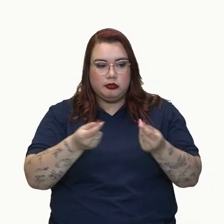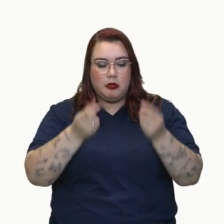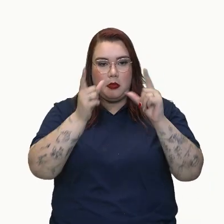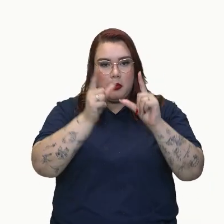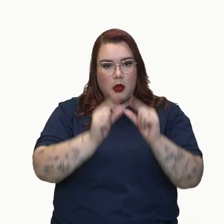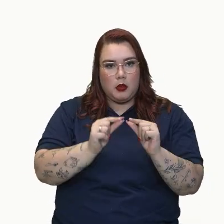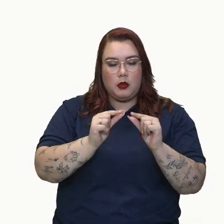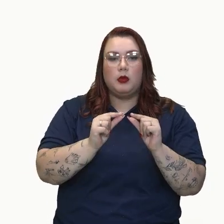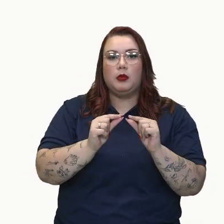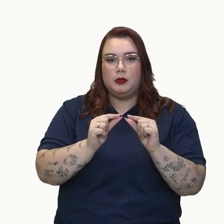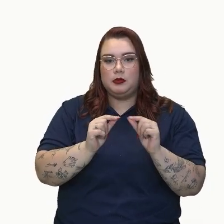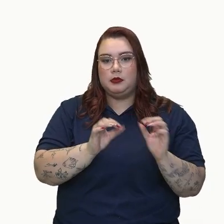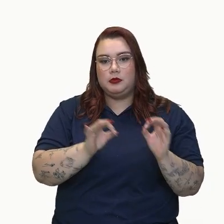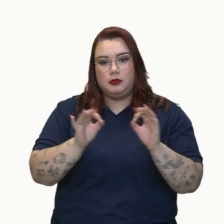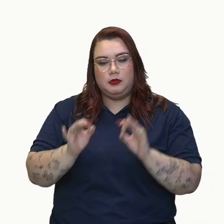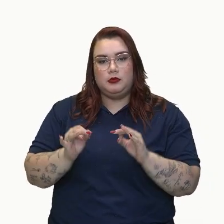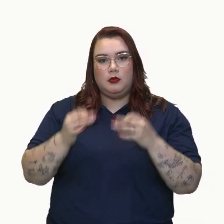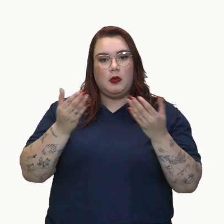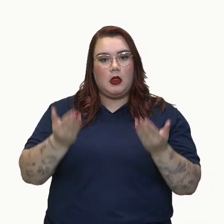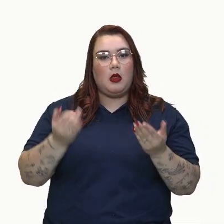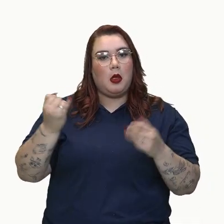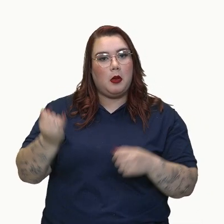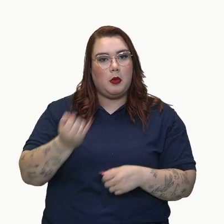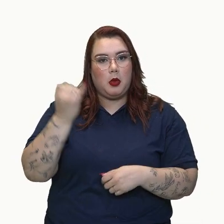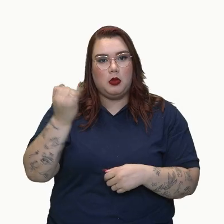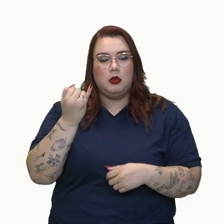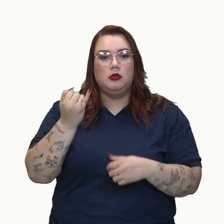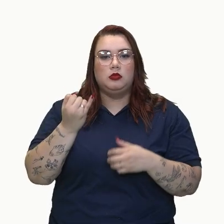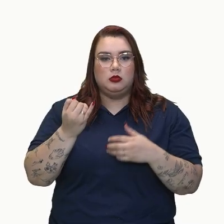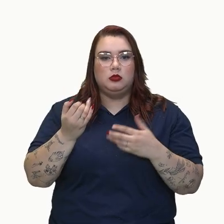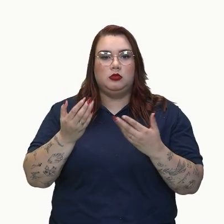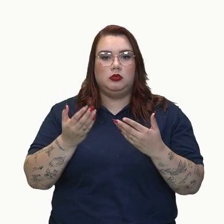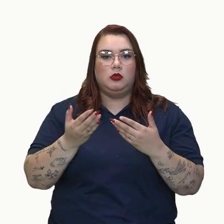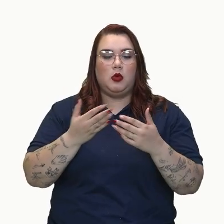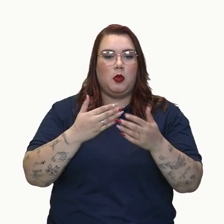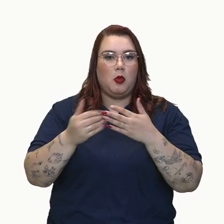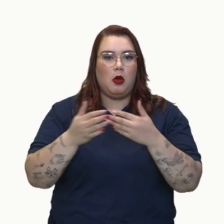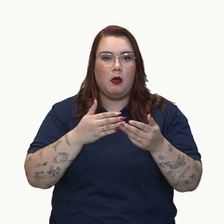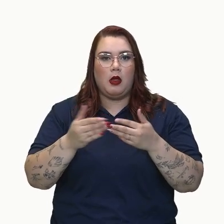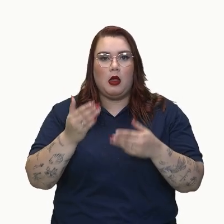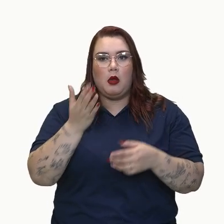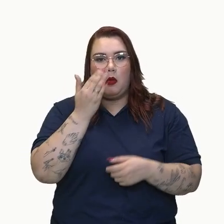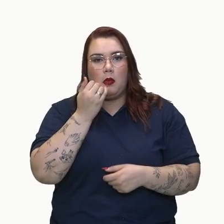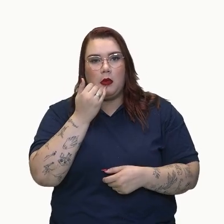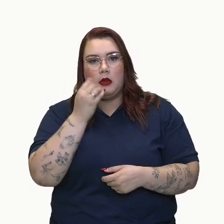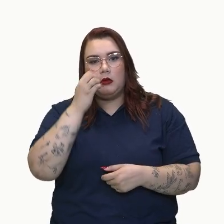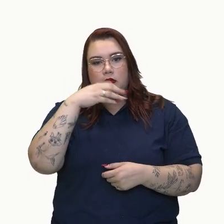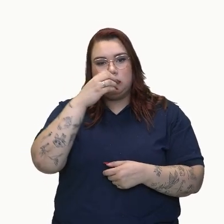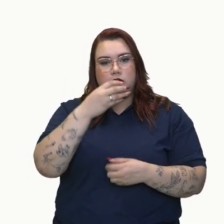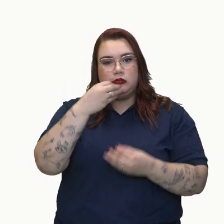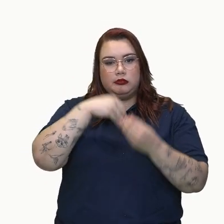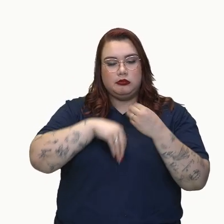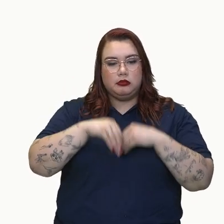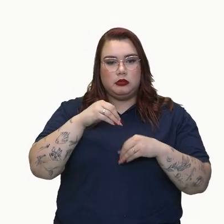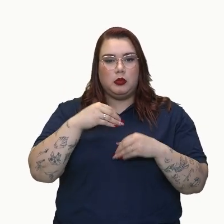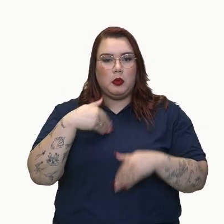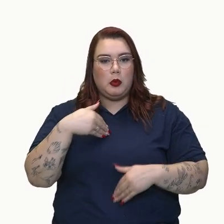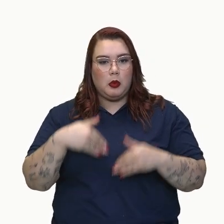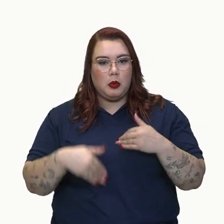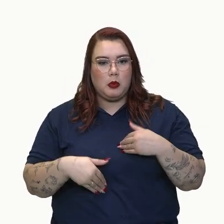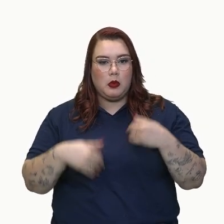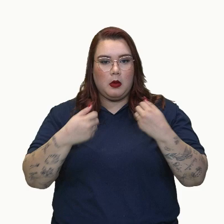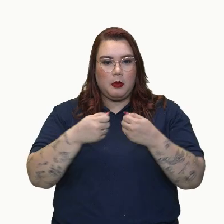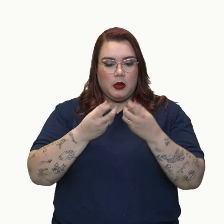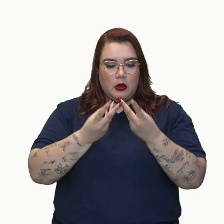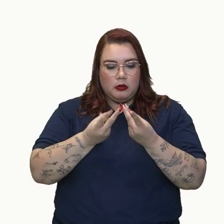tá? Então é muito importante, porque qualquer alimento que entra no nosso organismo, ele tem que ser